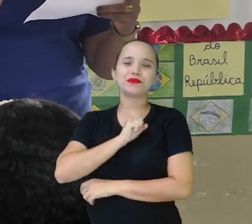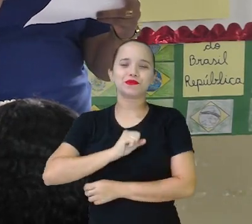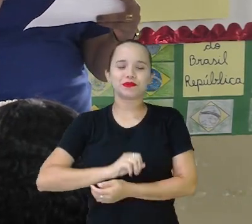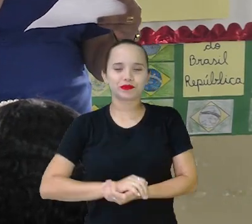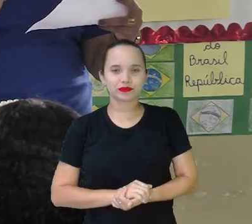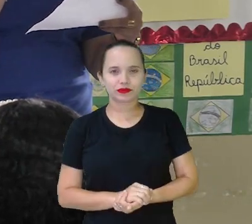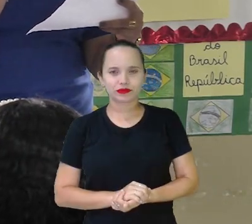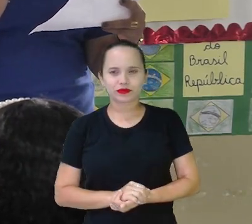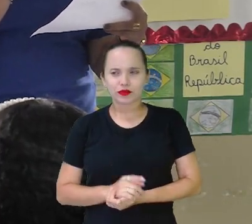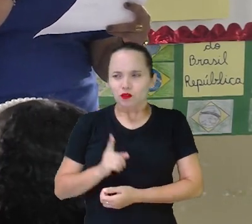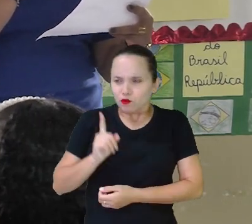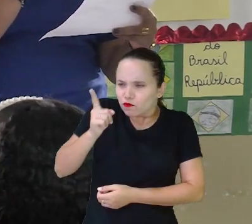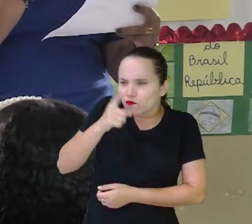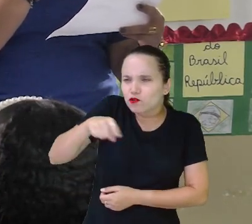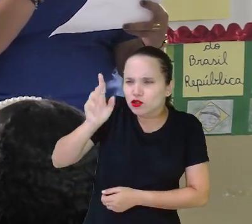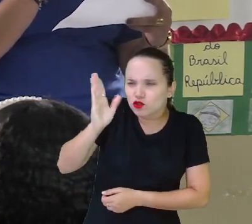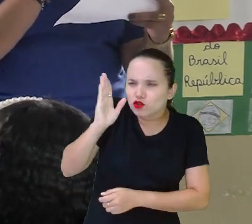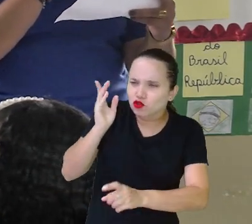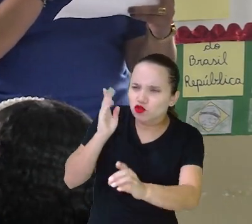Você encontrou a paz